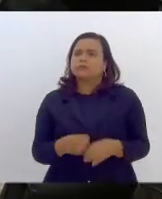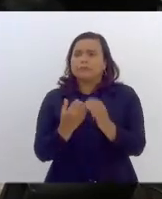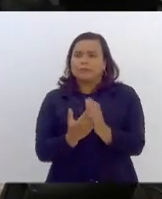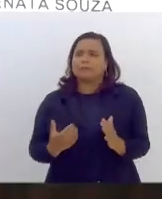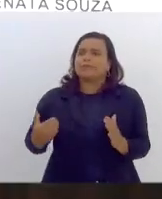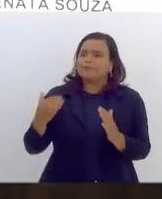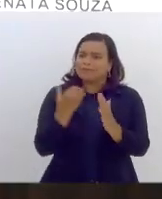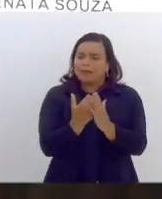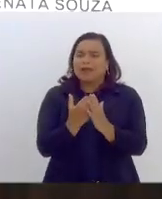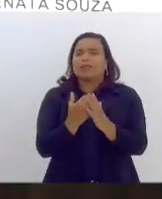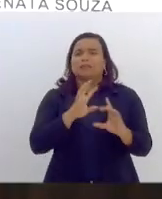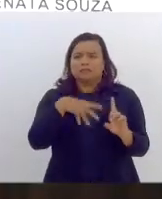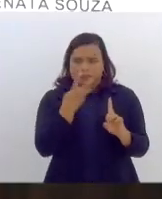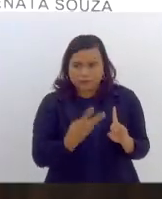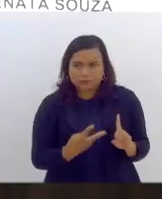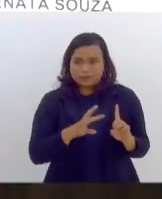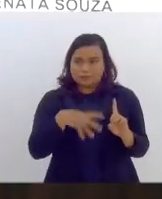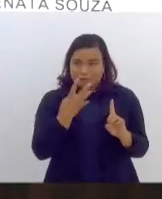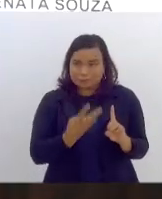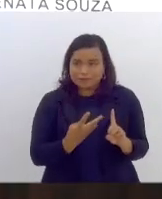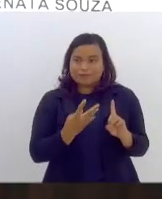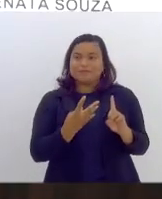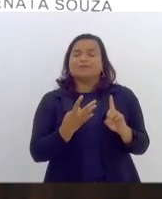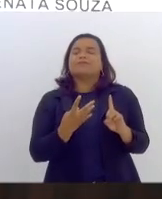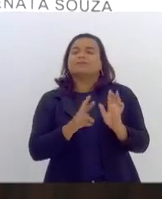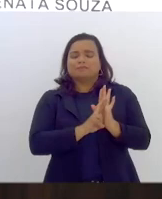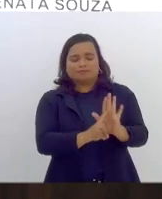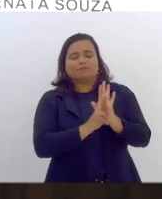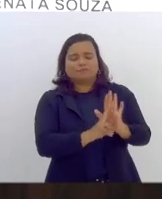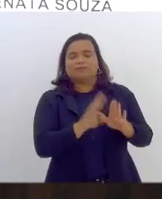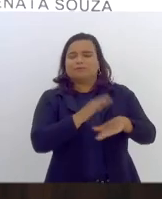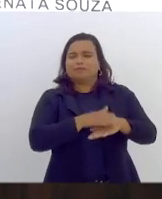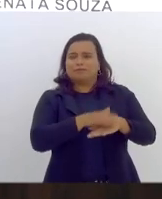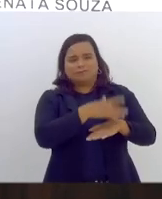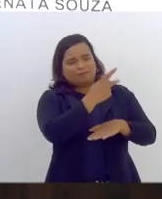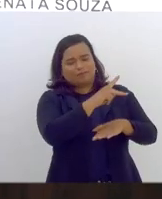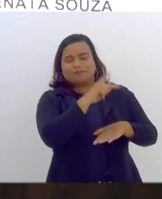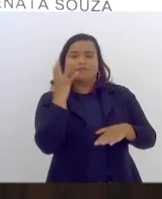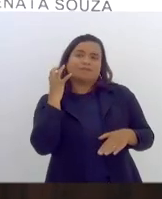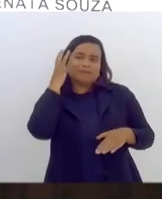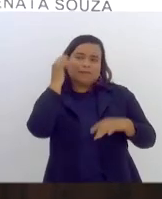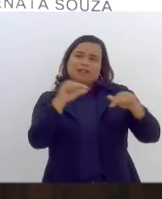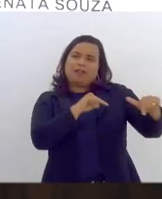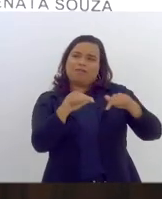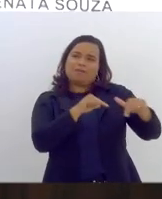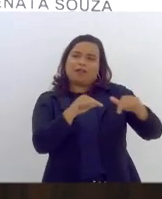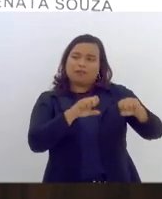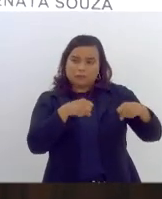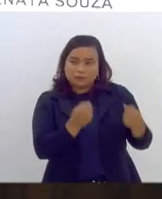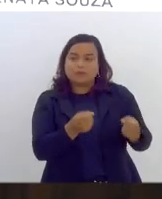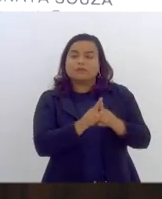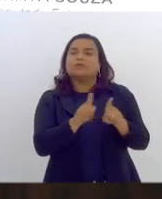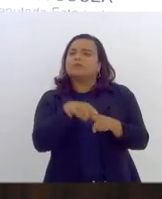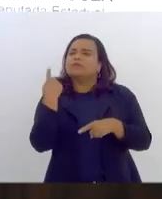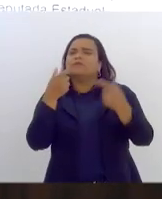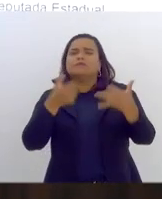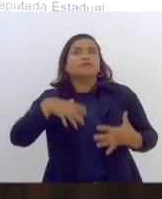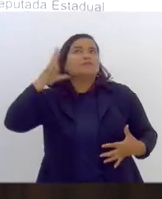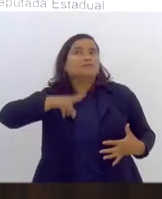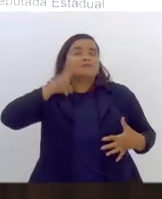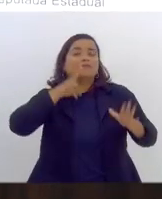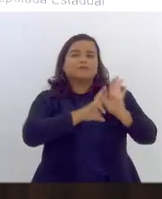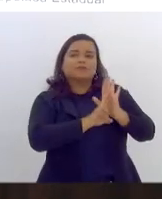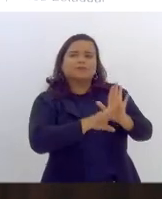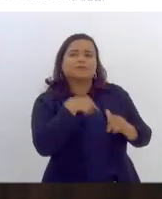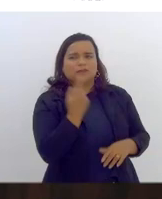se referenciando no trabalho que Marielle fez. Quando a gente fala, inclusive, de referência, a